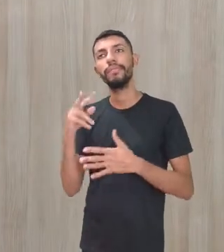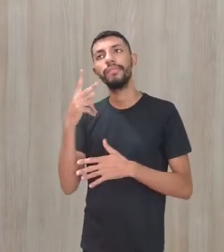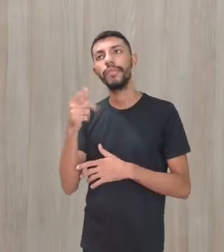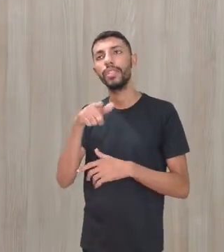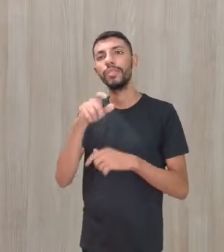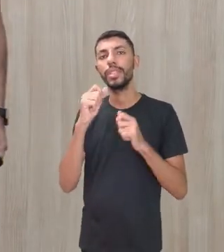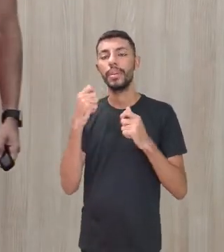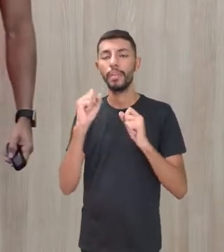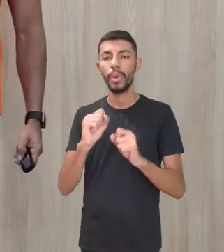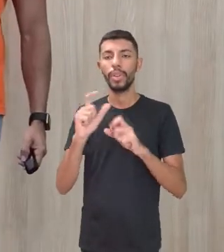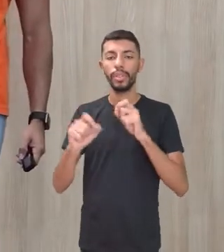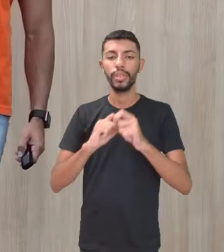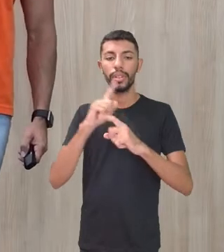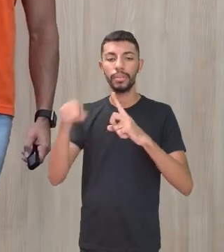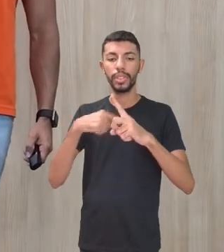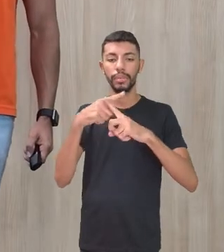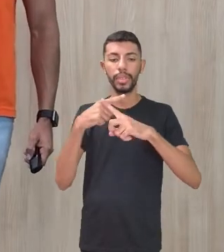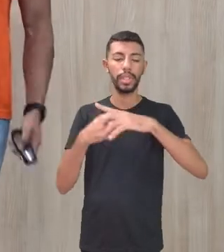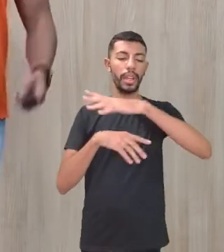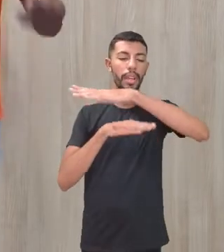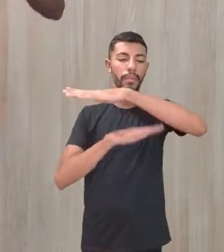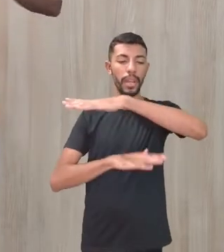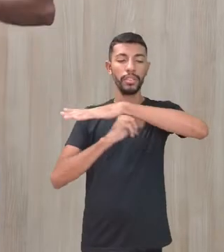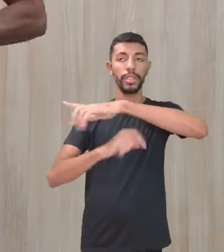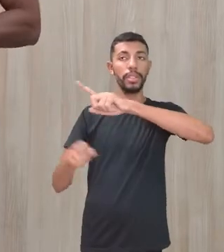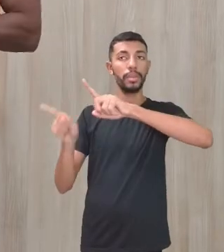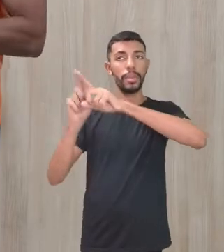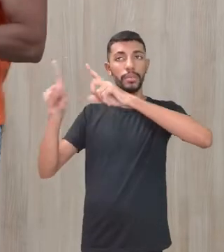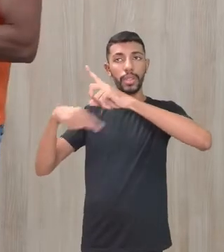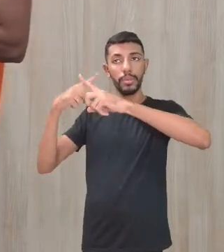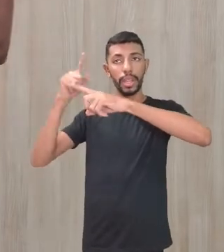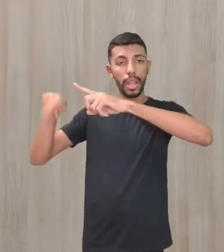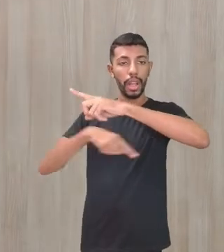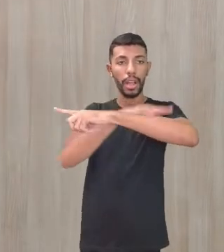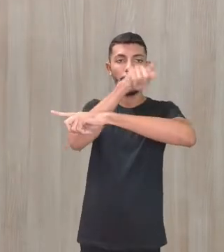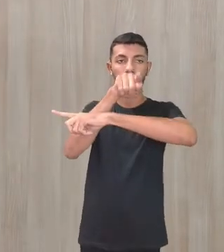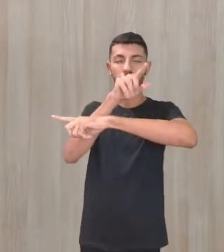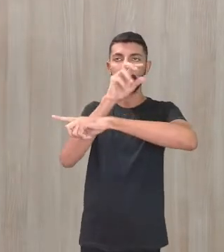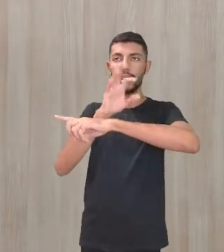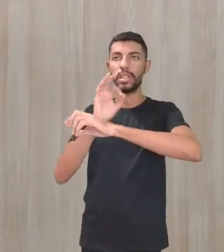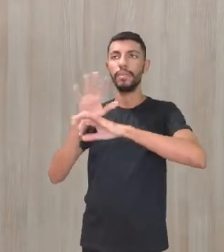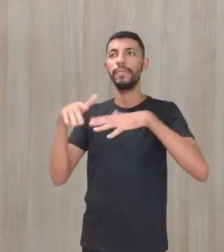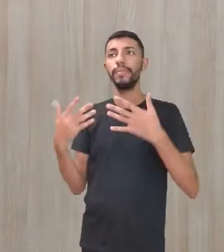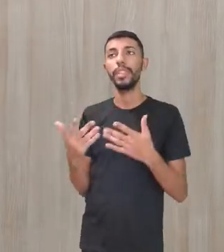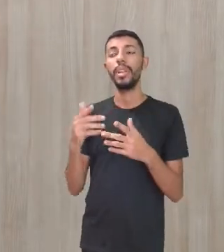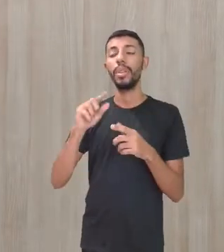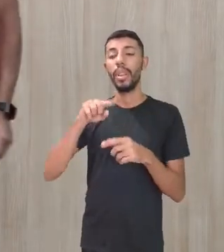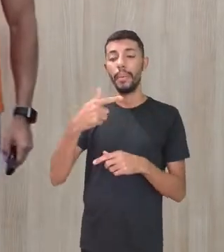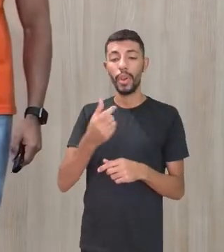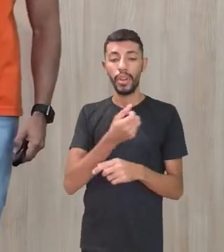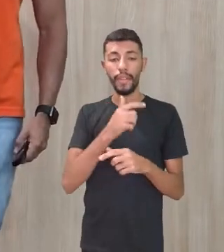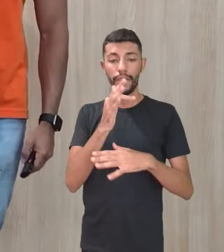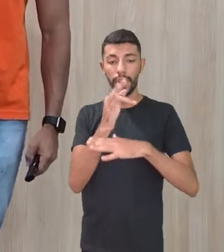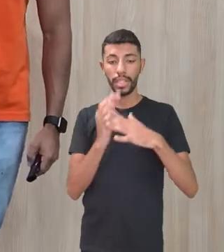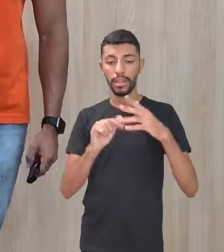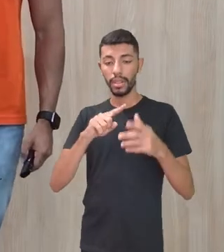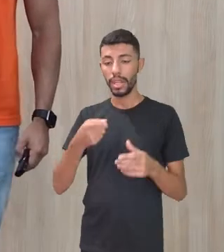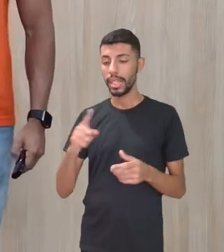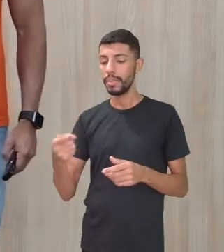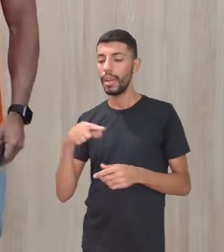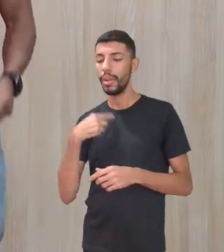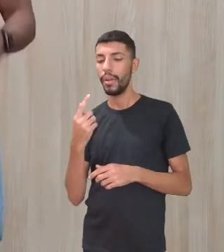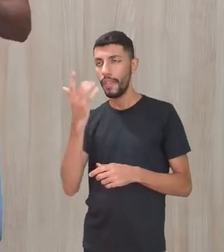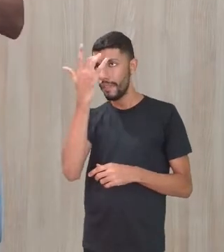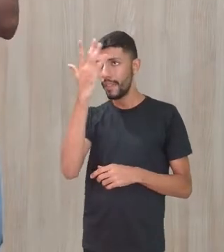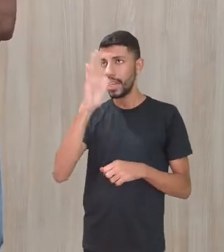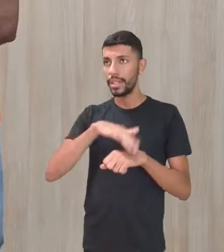vai multiplicar embaixo e em cima. E daí, certo? Dessa fração decimal, fica mais fácil da gente